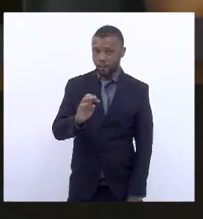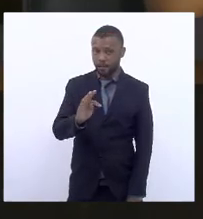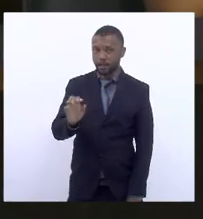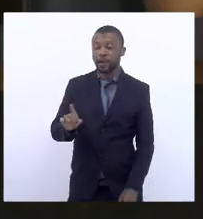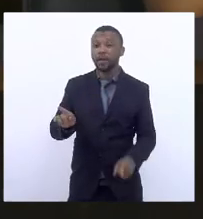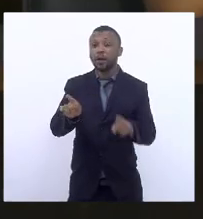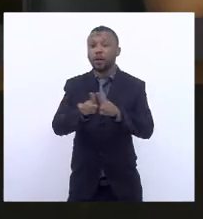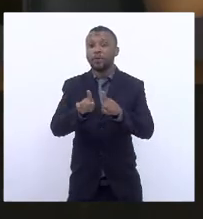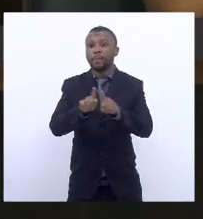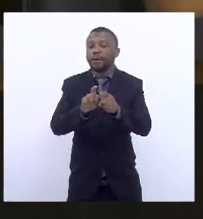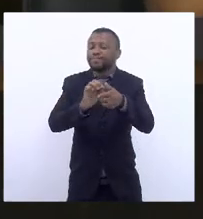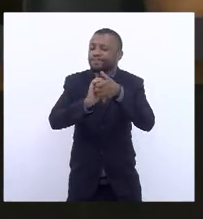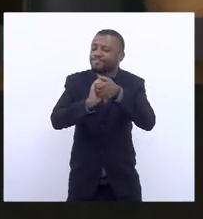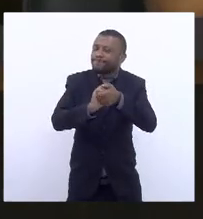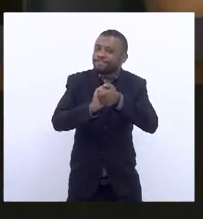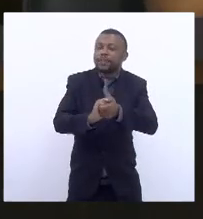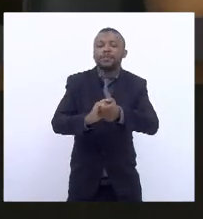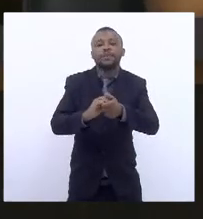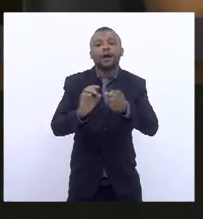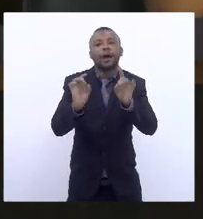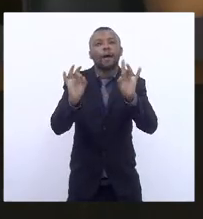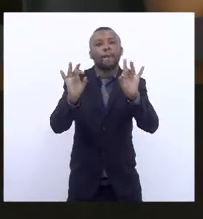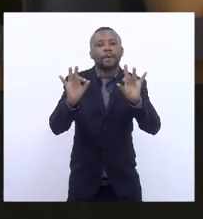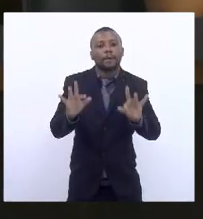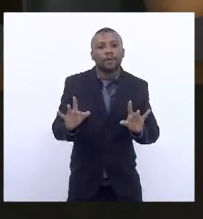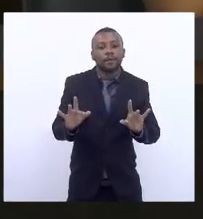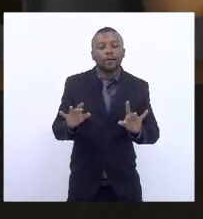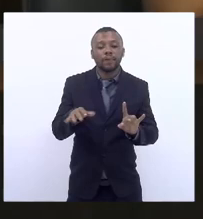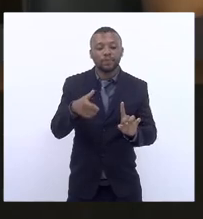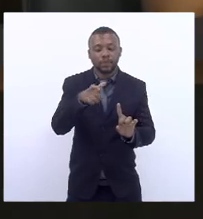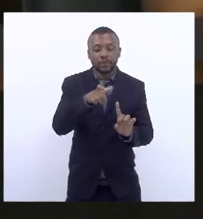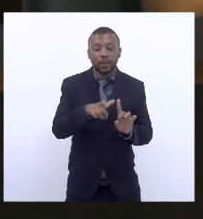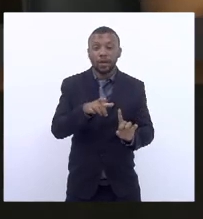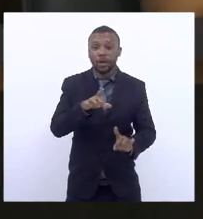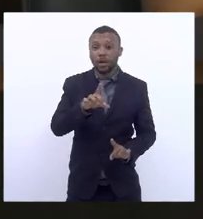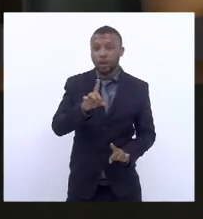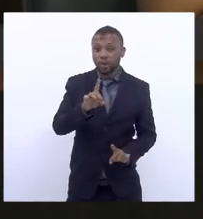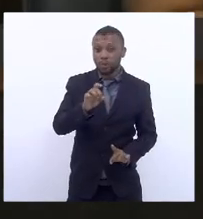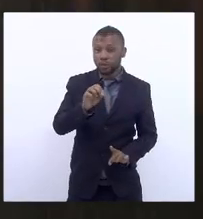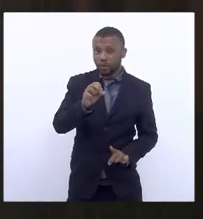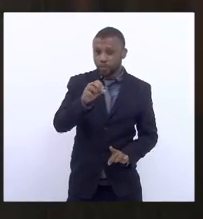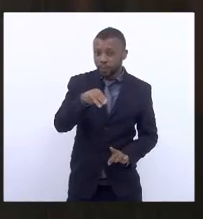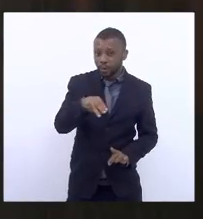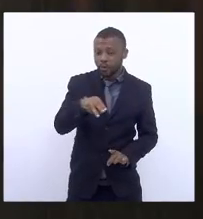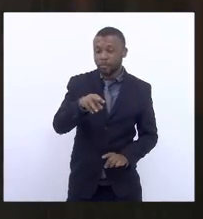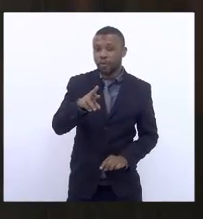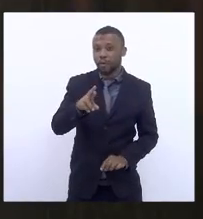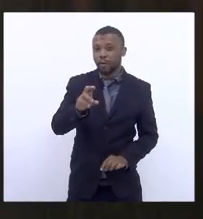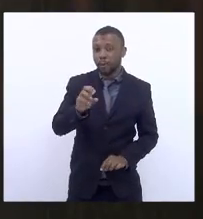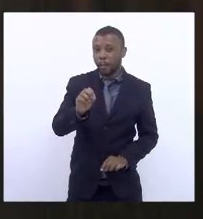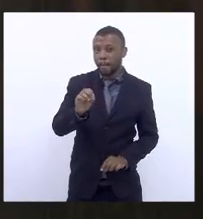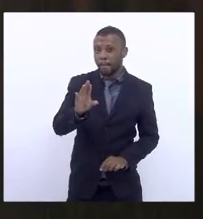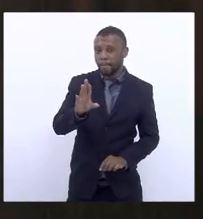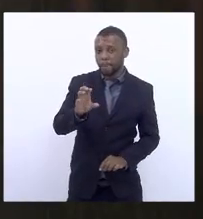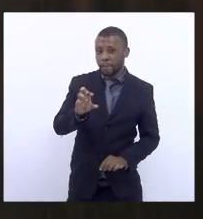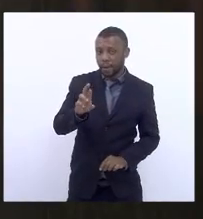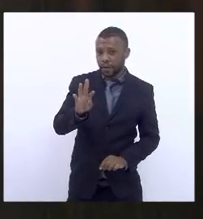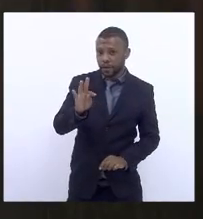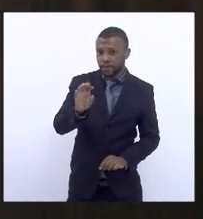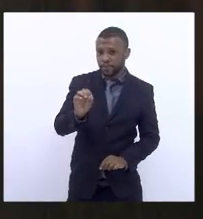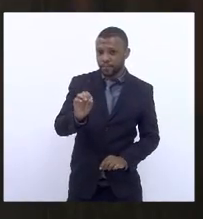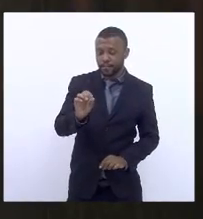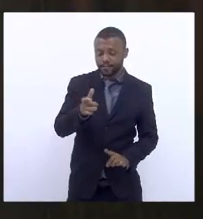cumprimento especial a Dom Roberto, a quem eu tenho uma profunda